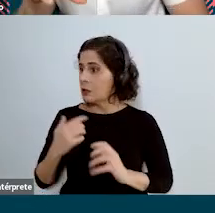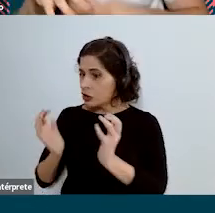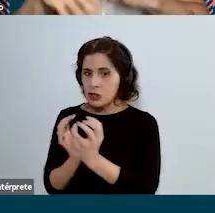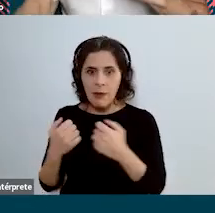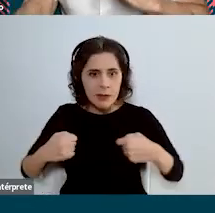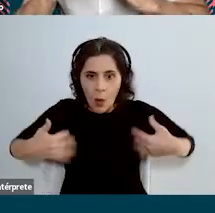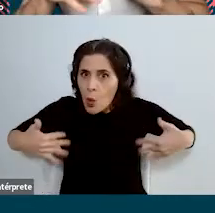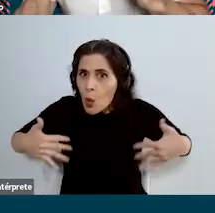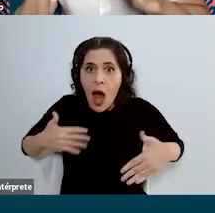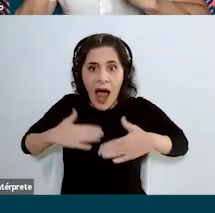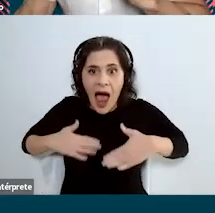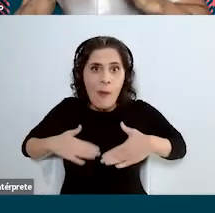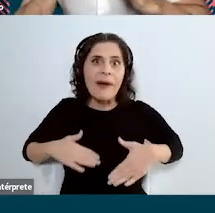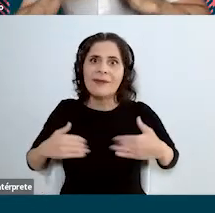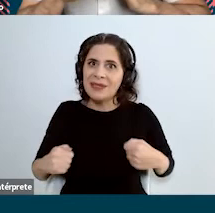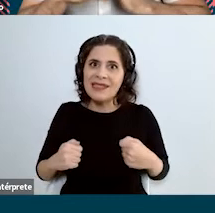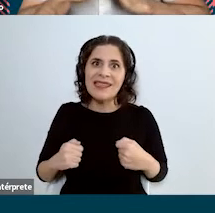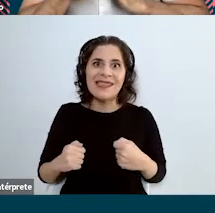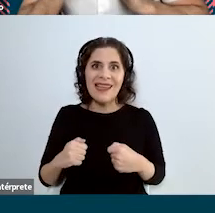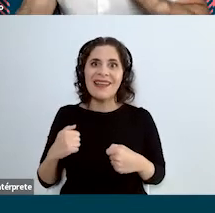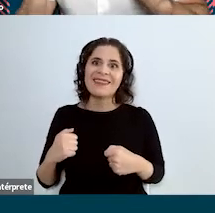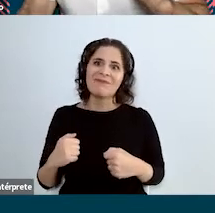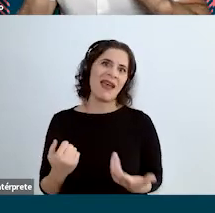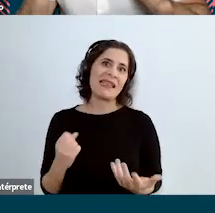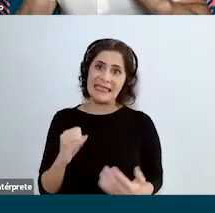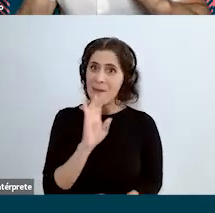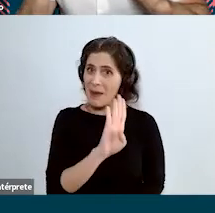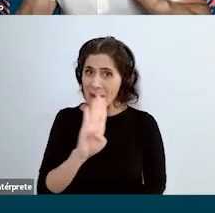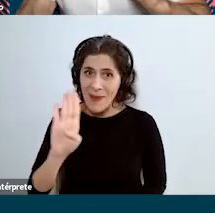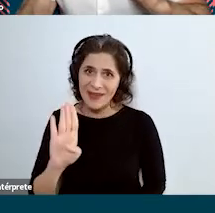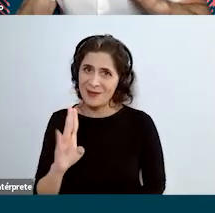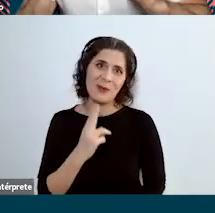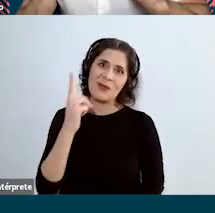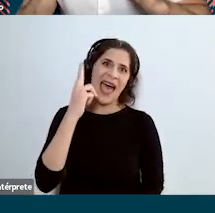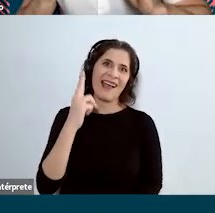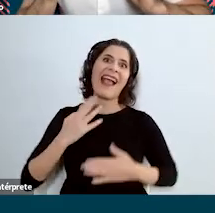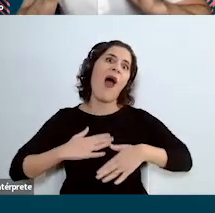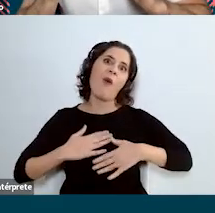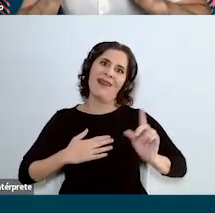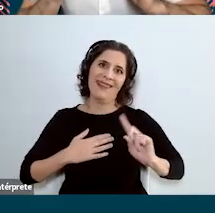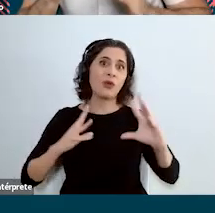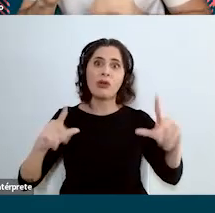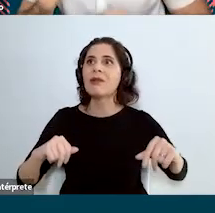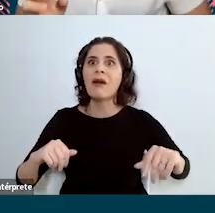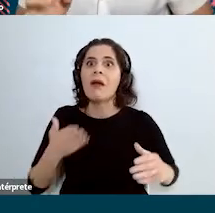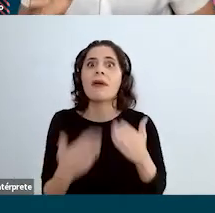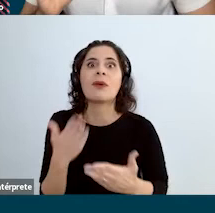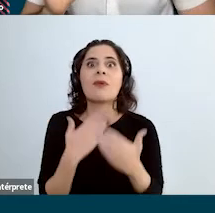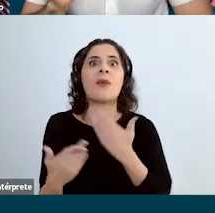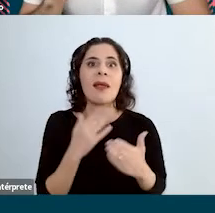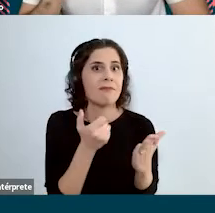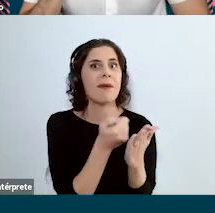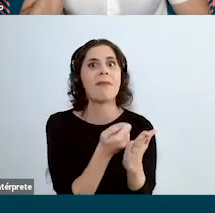gente aqui, vamos, né, com calma, mas calma não existe quando se fala de Big Brother, da torcida do Big Brother.